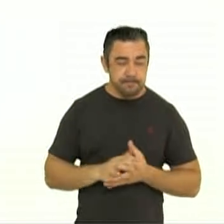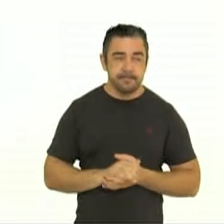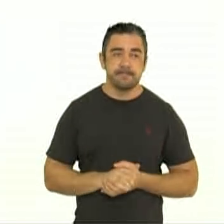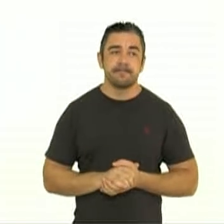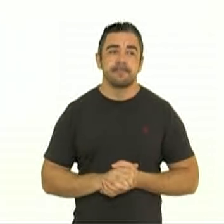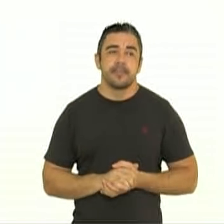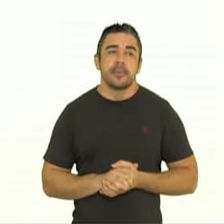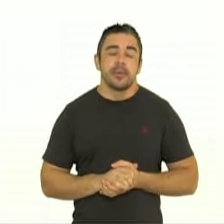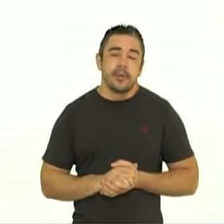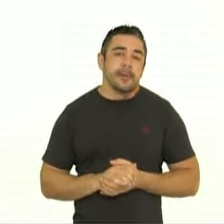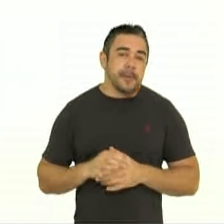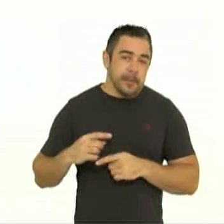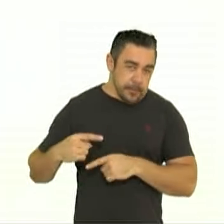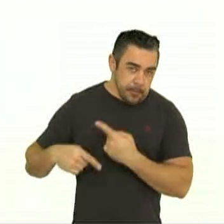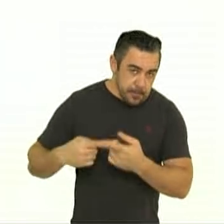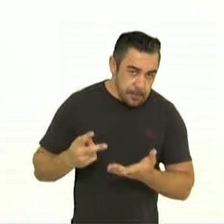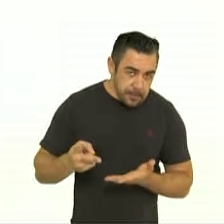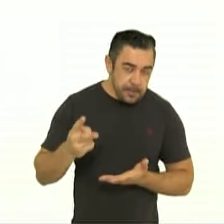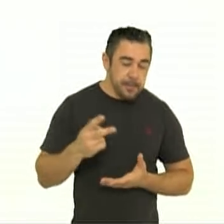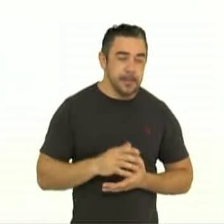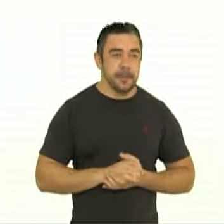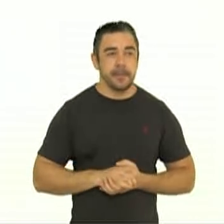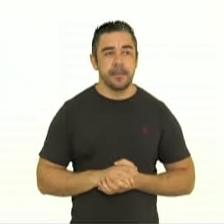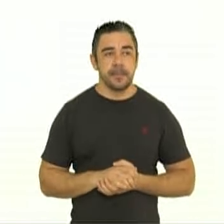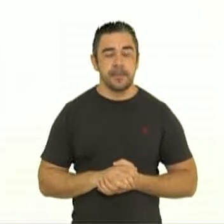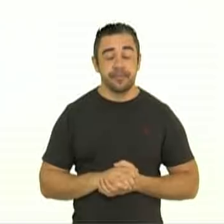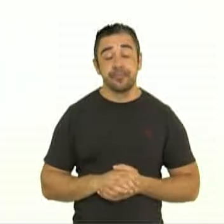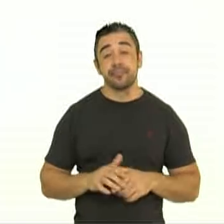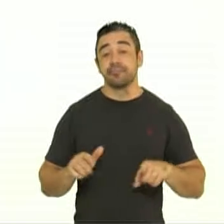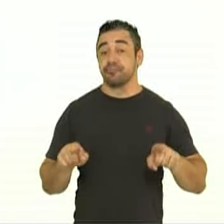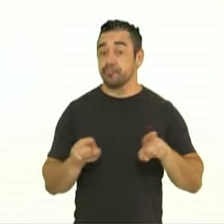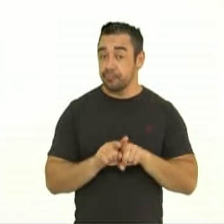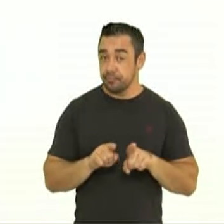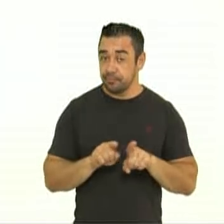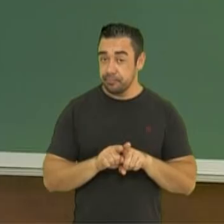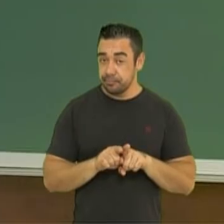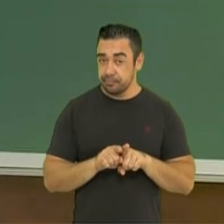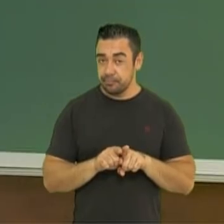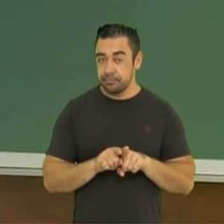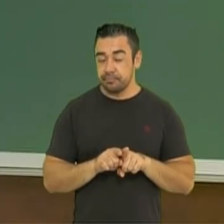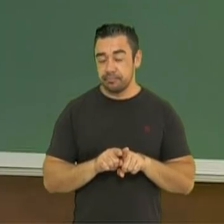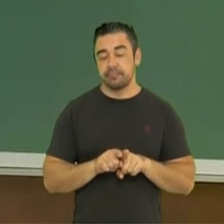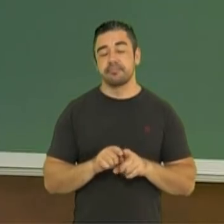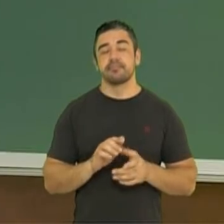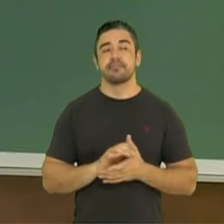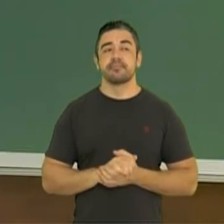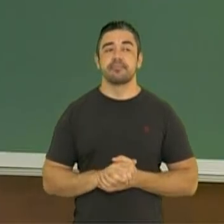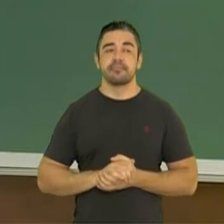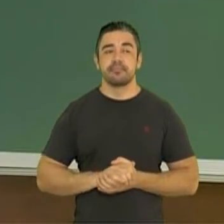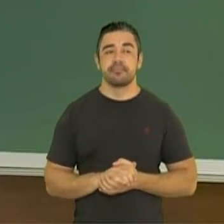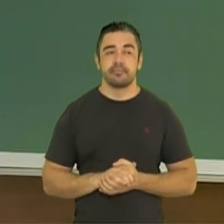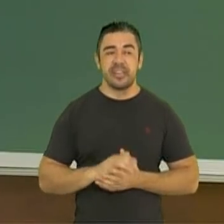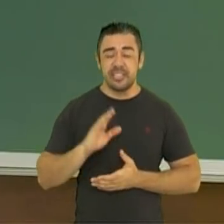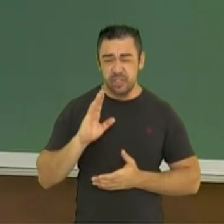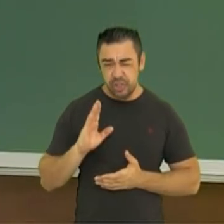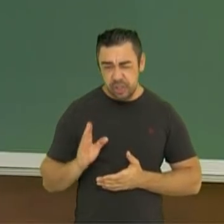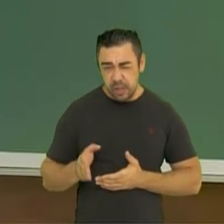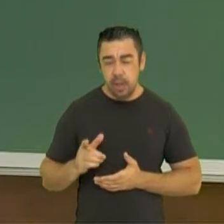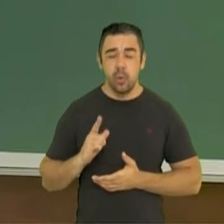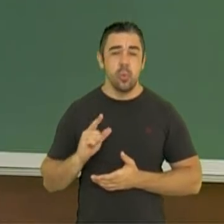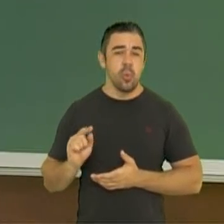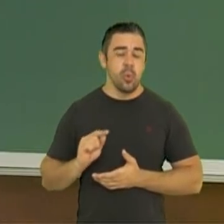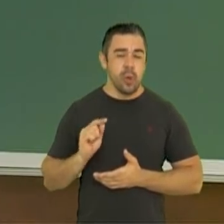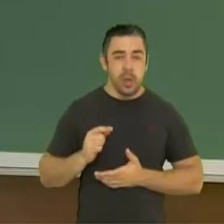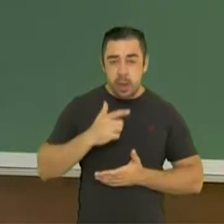Bom, o desenvolvimento, né? Mais um pouquinho ali. Além disso, né, no segundo parágrafo do desenvolvimento, já há o estigma